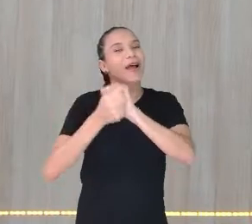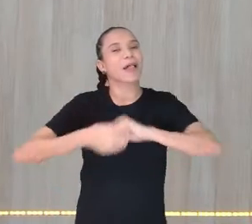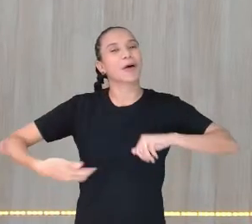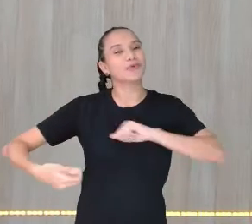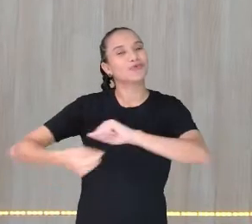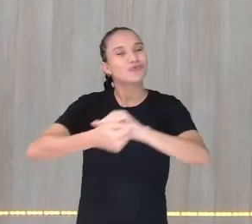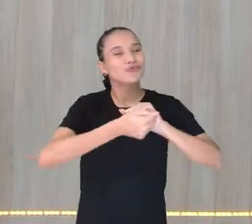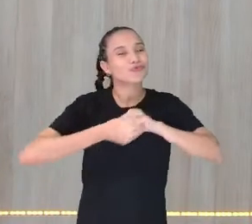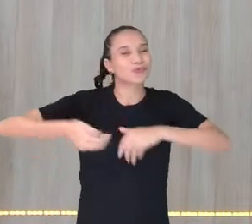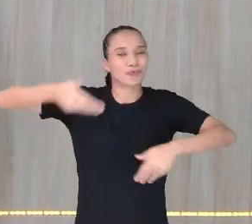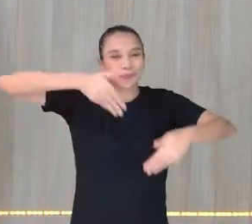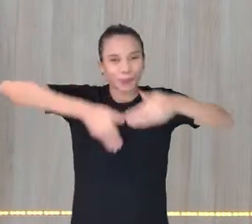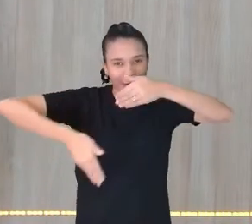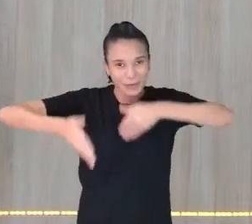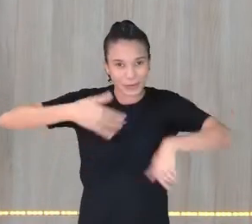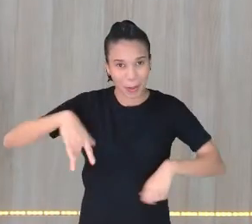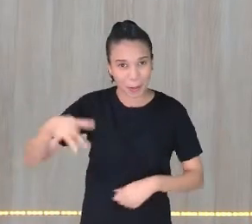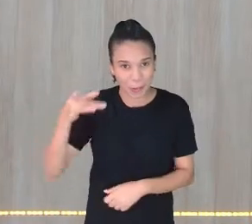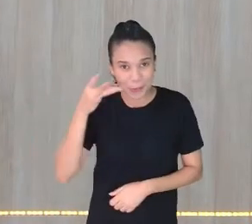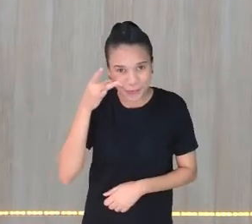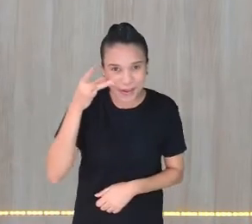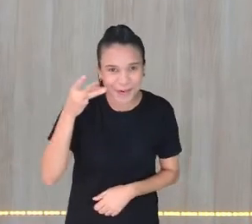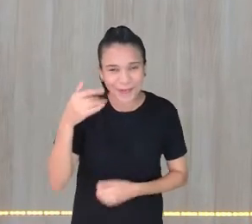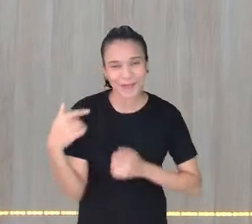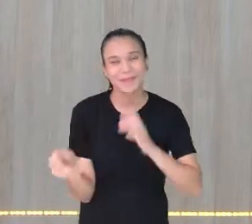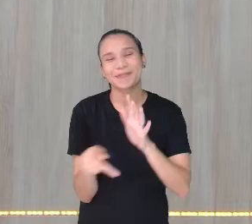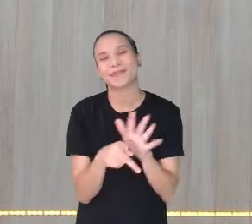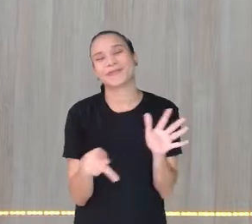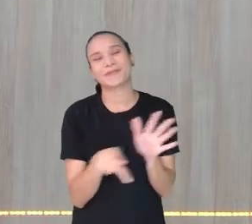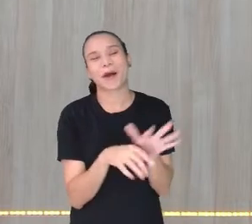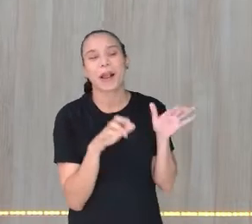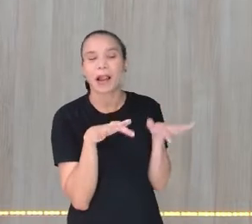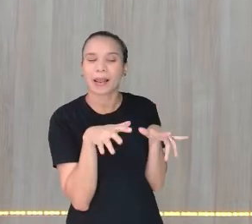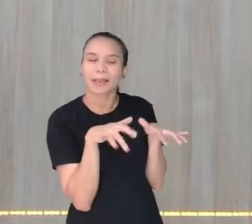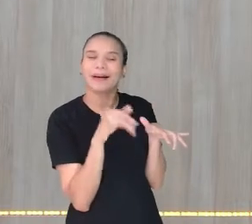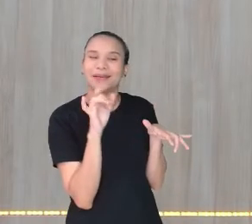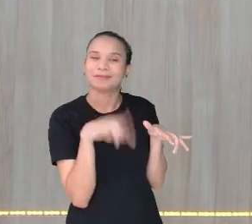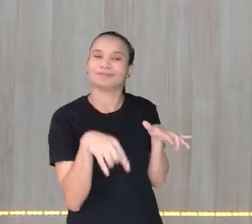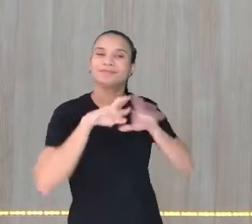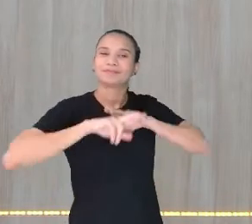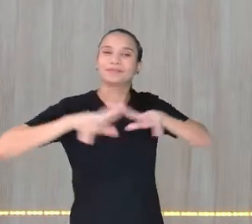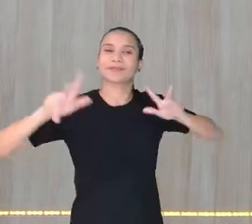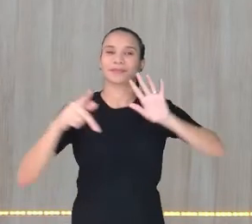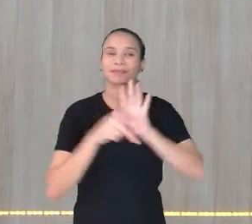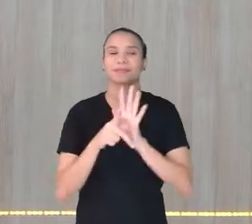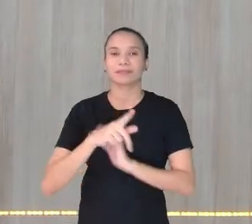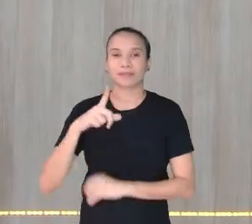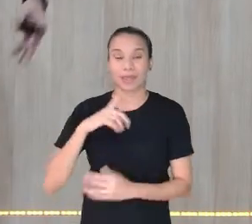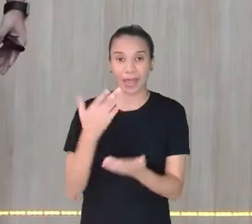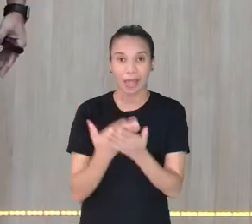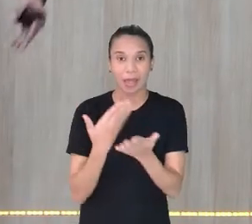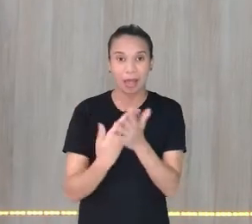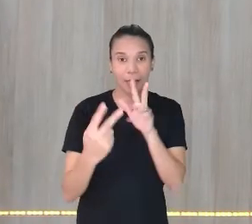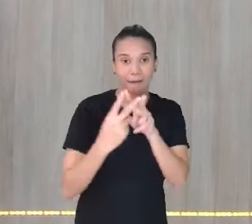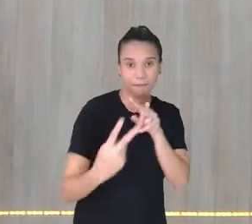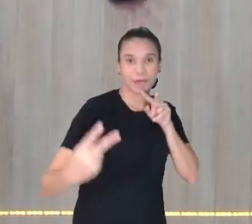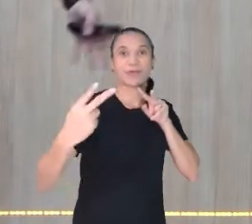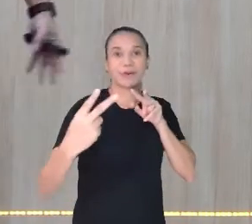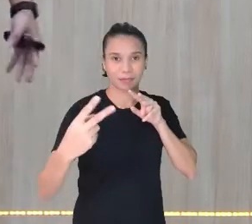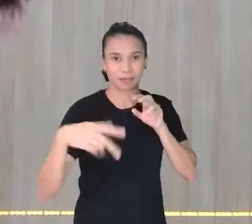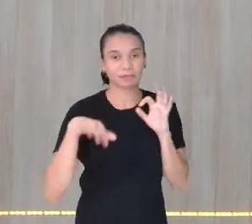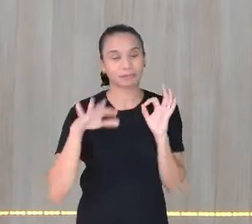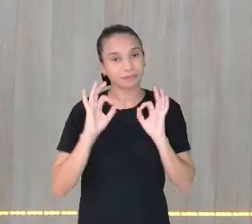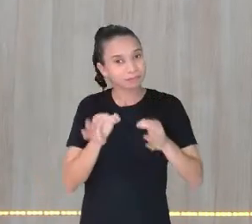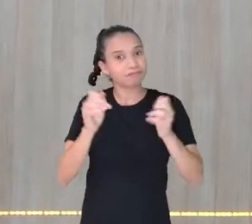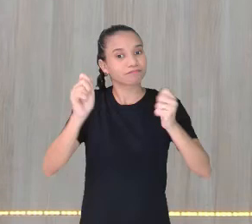gente, participando ao vivo do chat. Essa é a diferença entre uma aula ao vivo e uma videoaula, tá